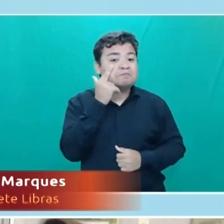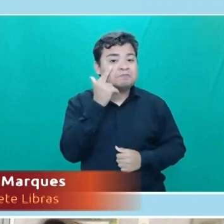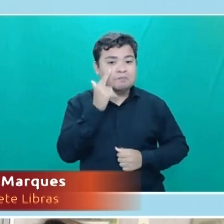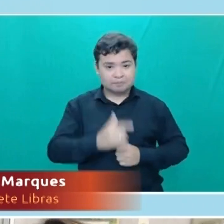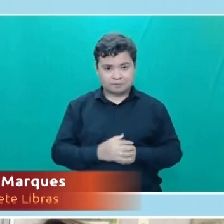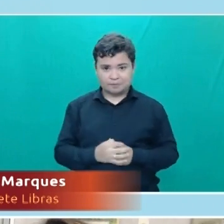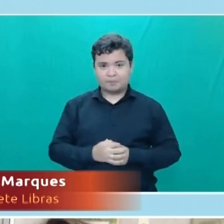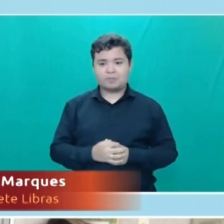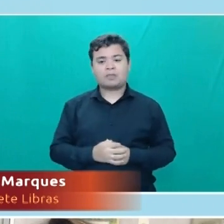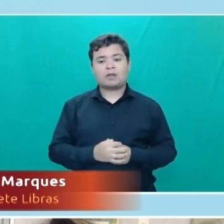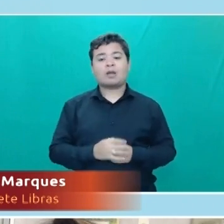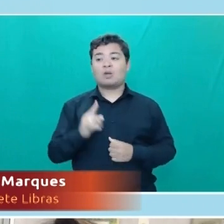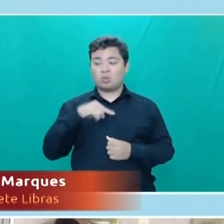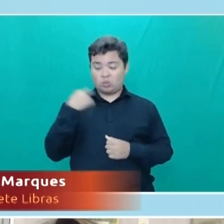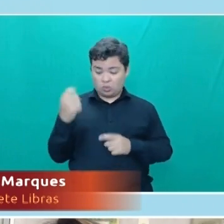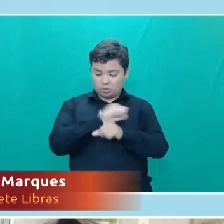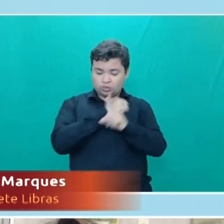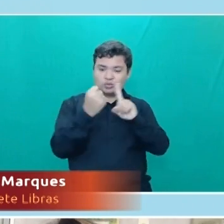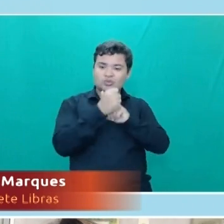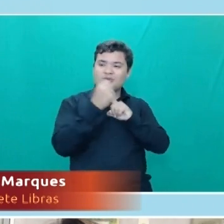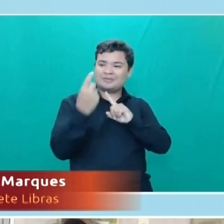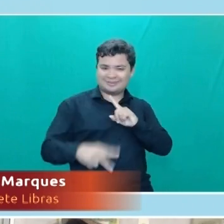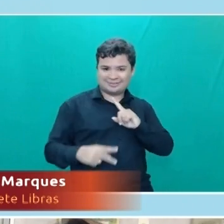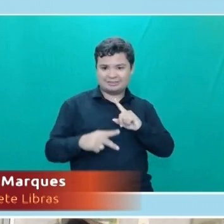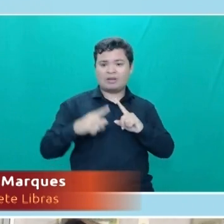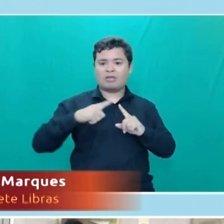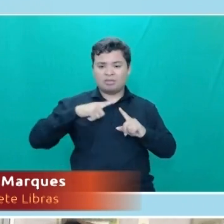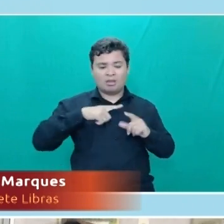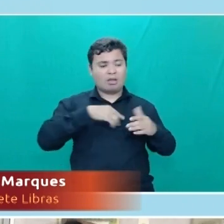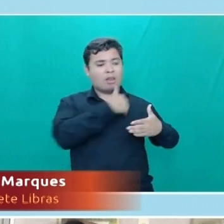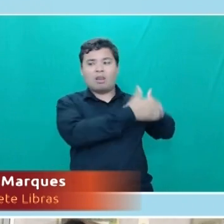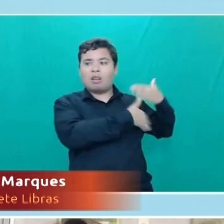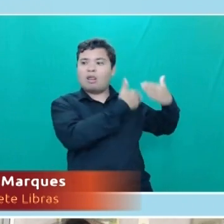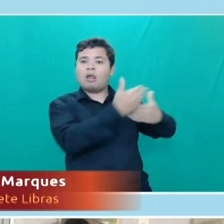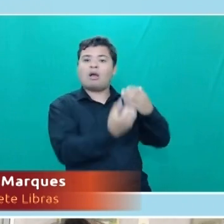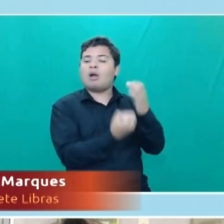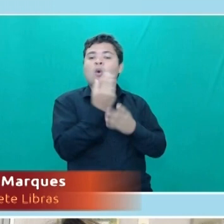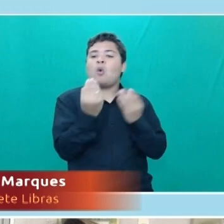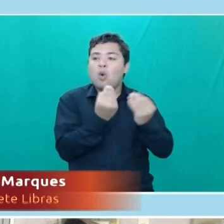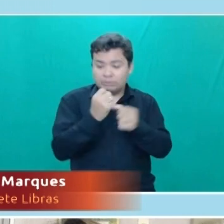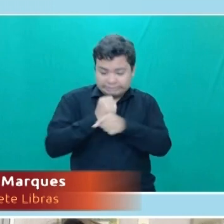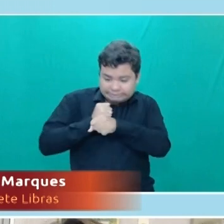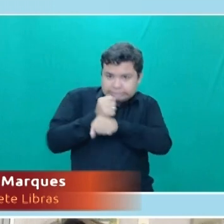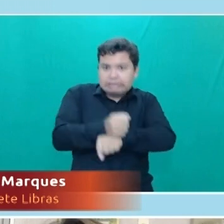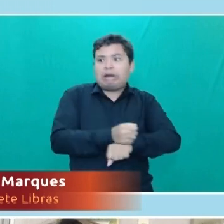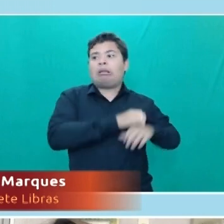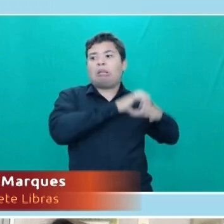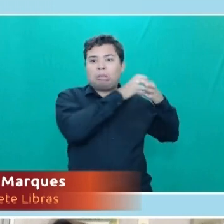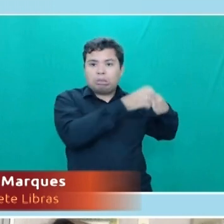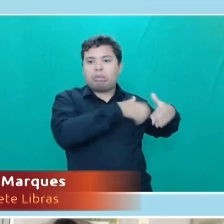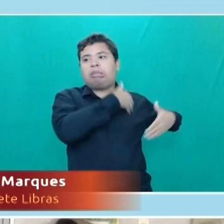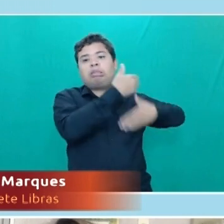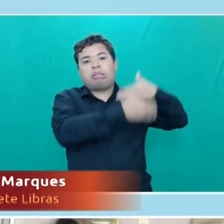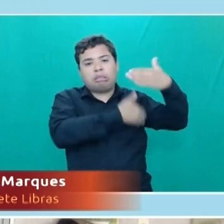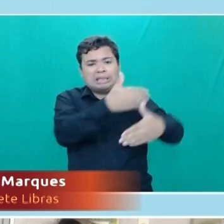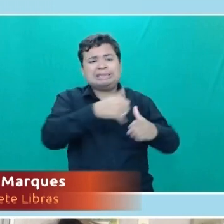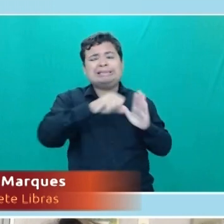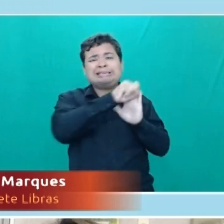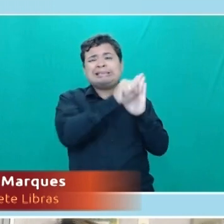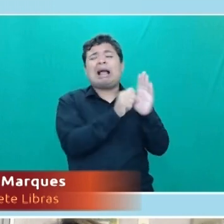origem, enquanto sociedade, é uma origem escravocrata, né? Então, assim, durante muitos séculos, as pessoas